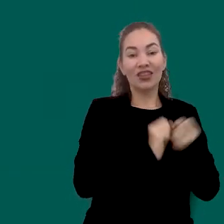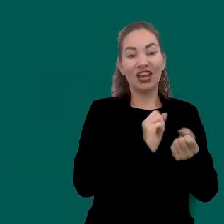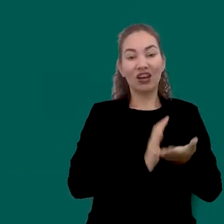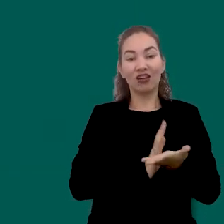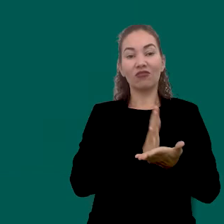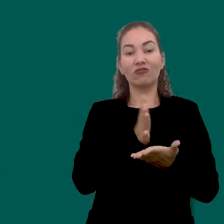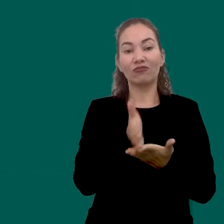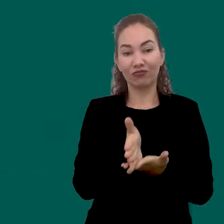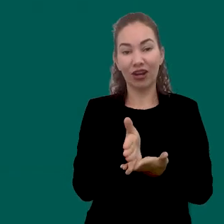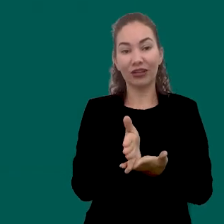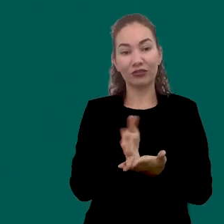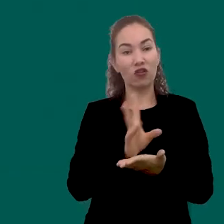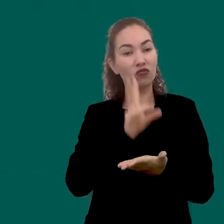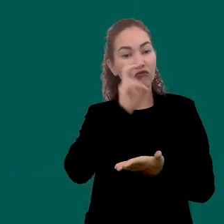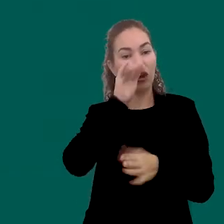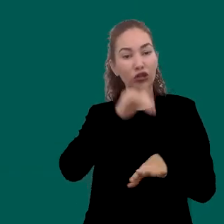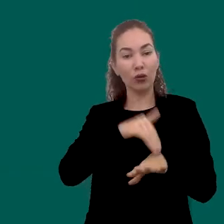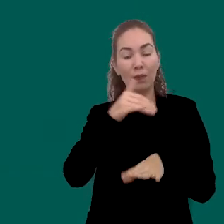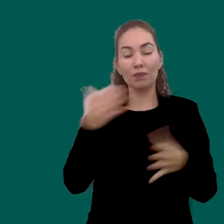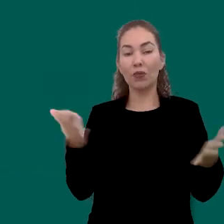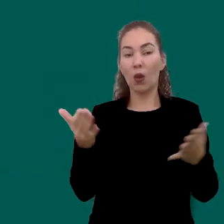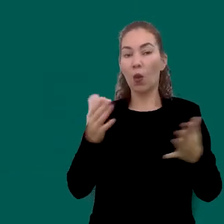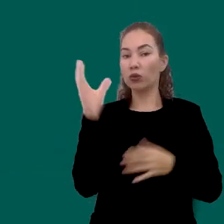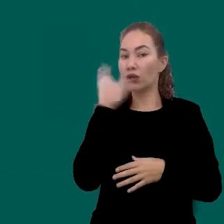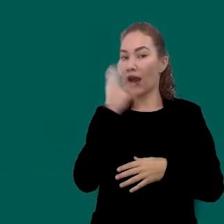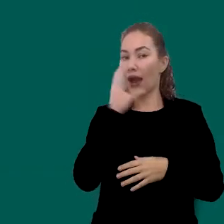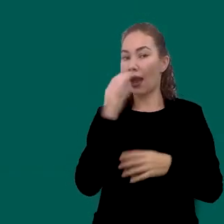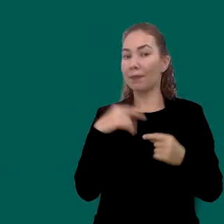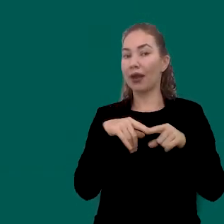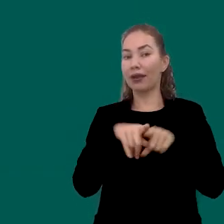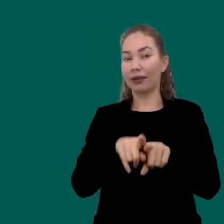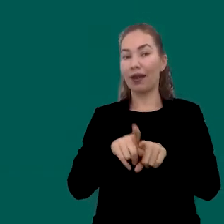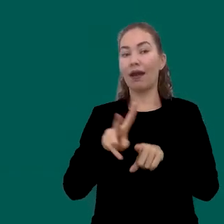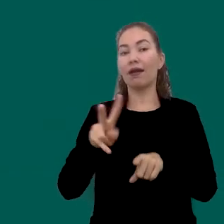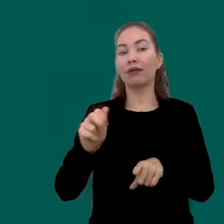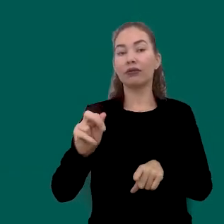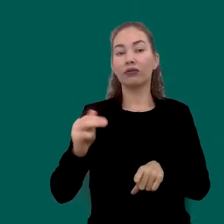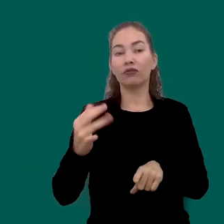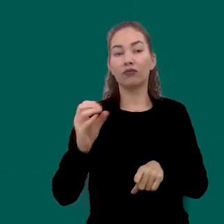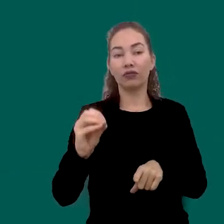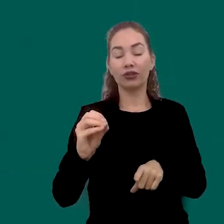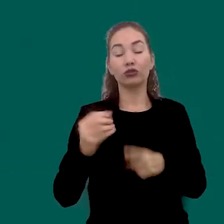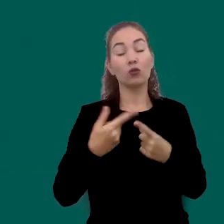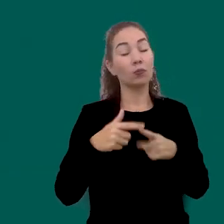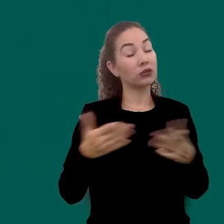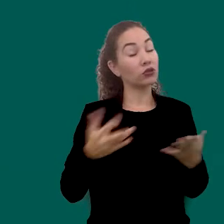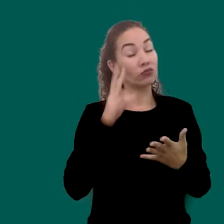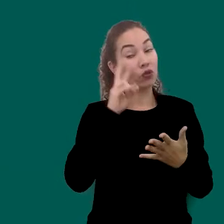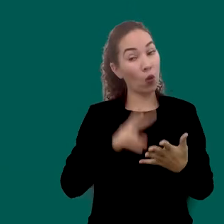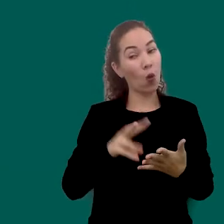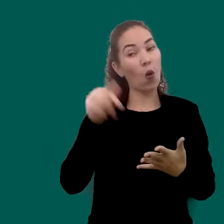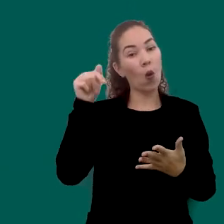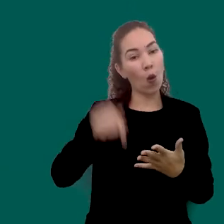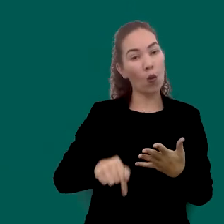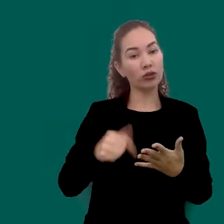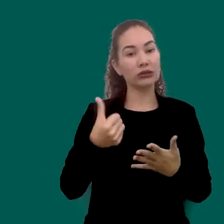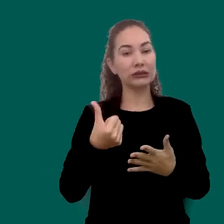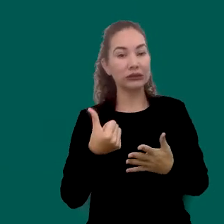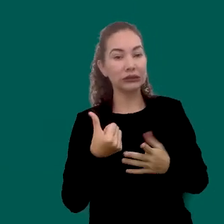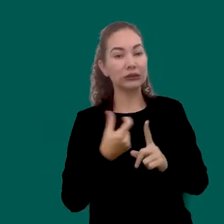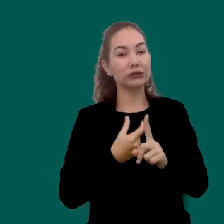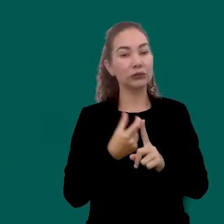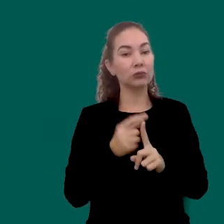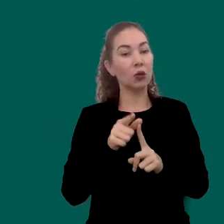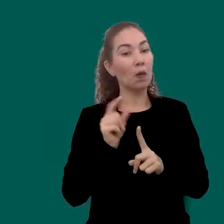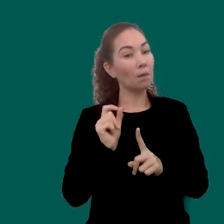abalar a estrutura. Os movimentos são rápidos. Hoje eu vejo um movimento muito aliado ao varejo, mas é o que eu vejo hoje. Mas daqui a 6 meses esse movimento pode